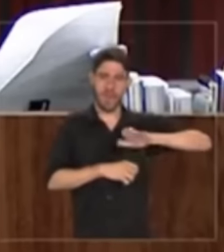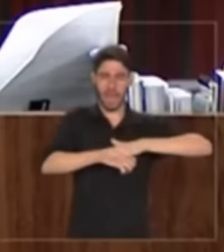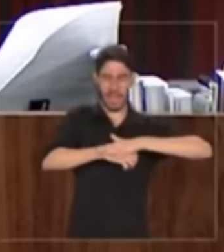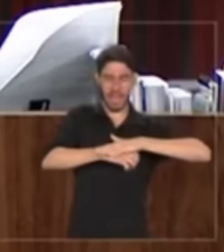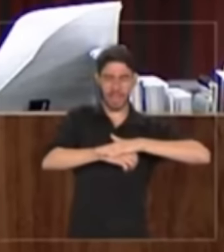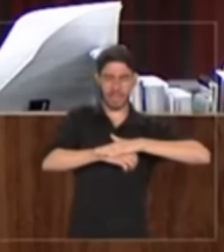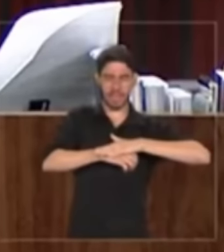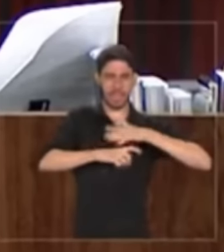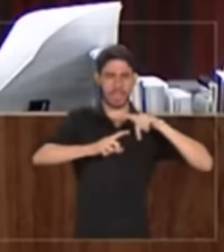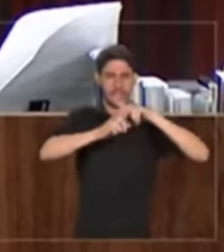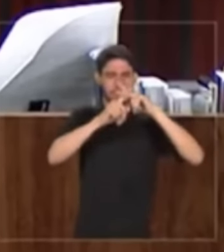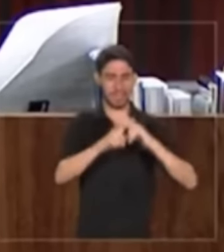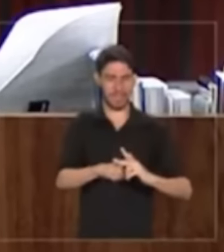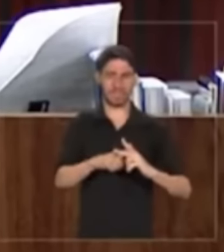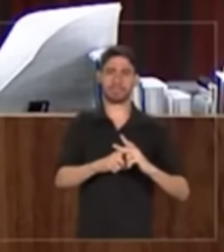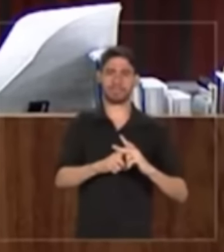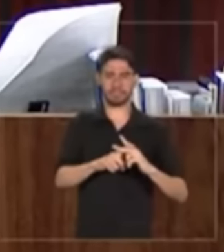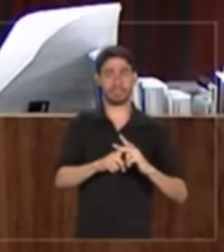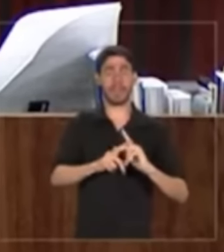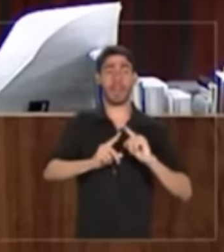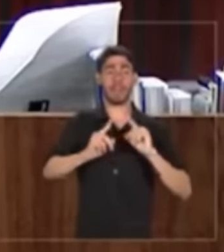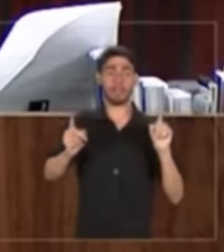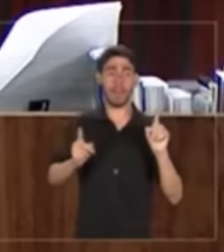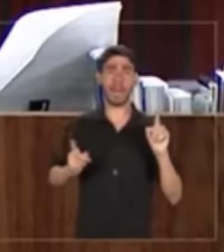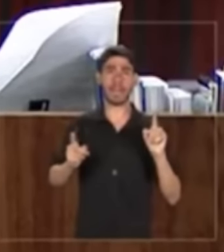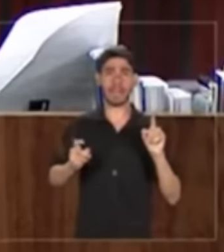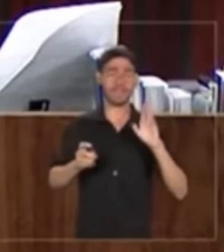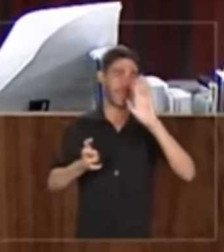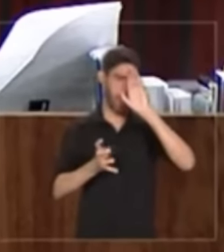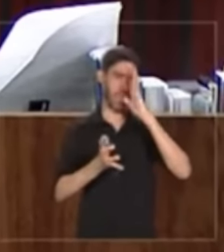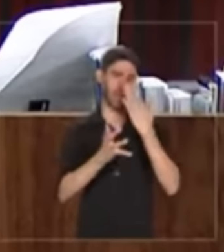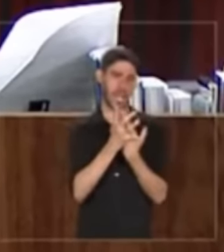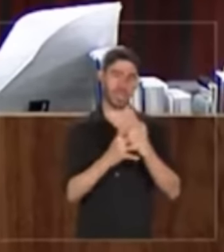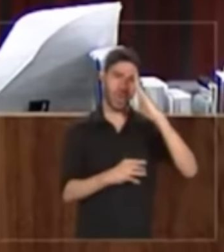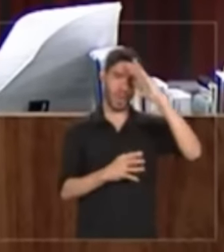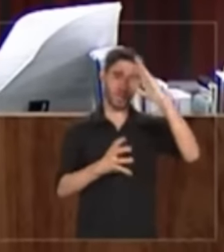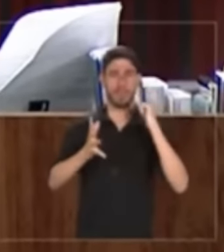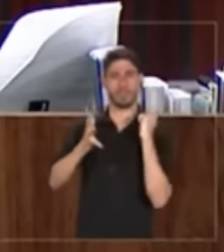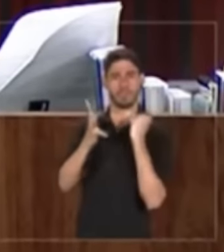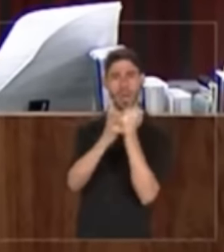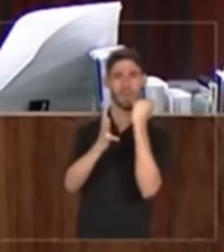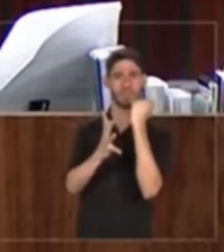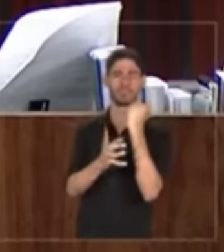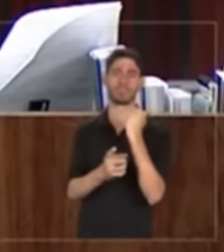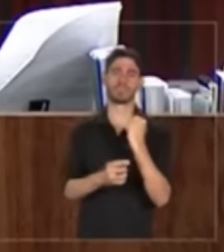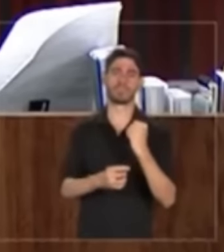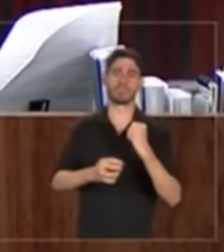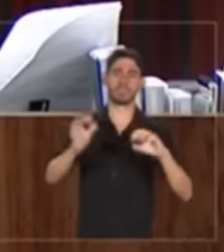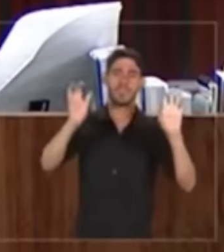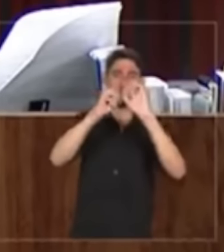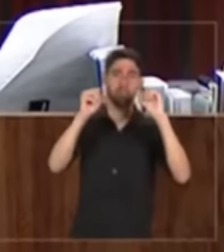vários instrumentos Mas eu acredito que o maior legado que o Tribunal